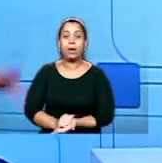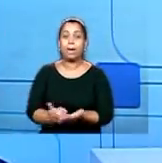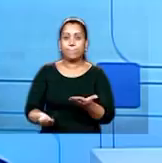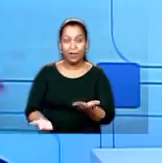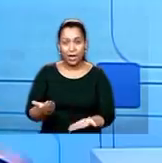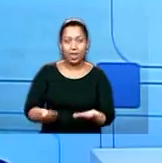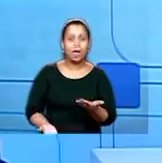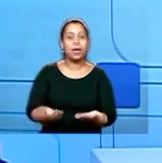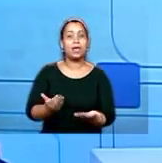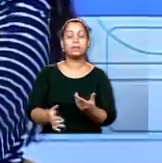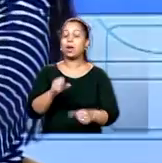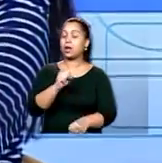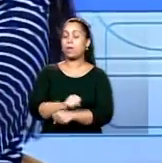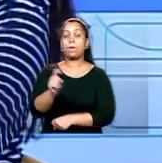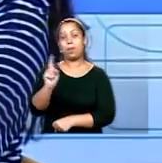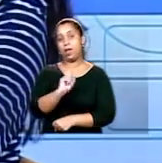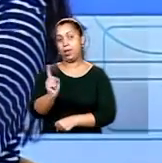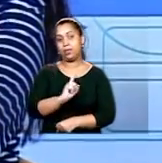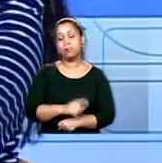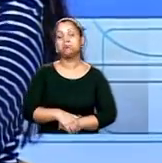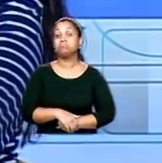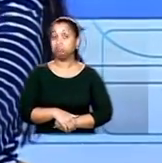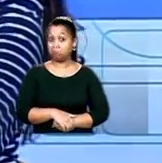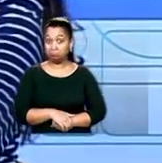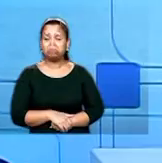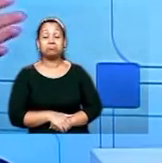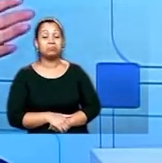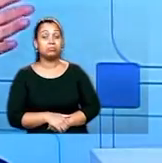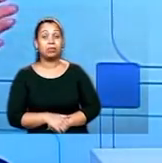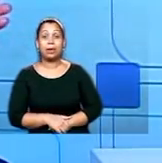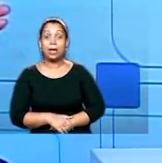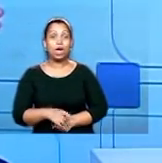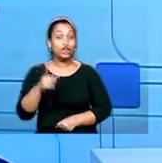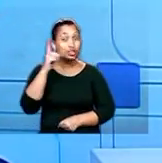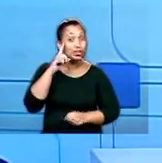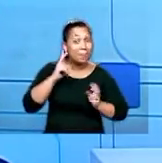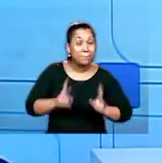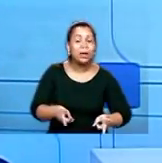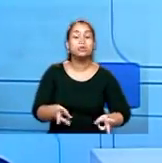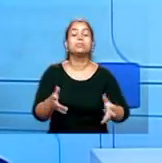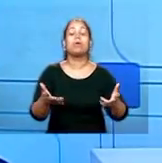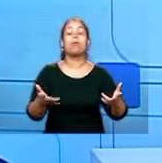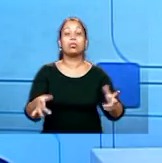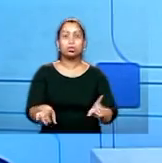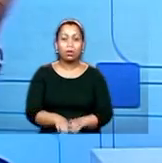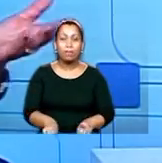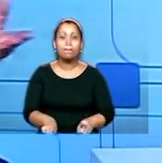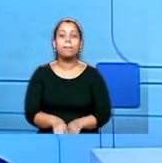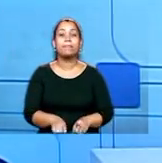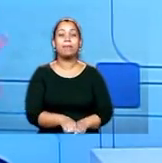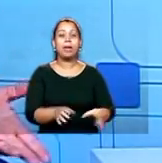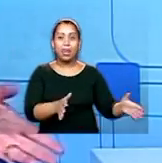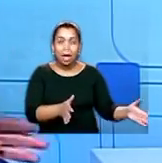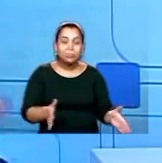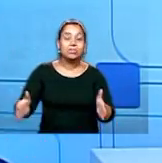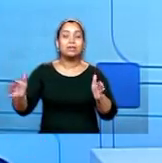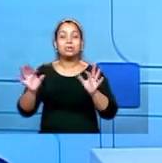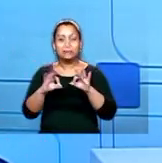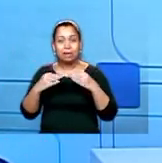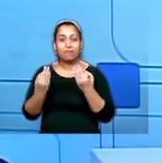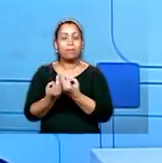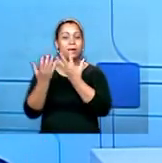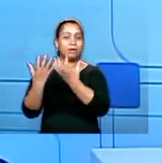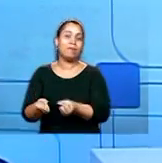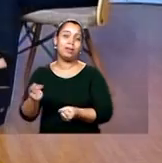vai, não para. Menina, eu imagino. Porque no mesmo dia já começa a sair também as cestas para as famílias que vão receber naquele